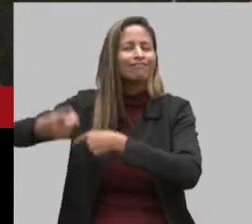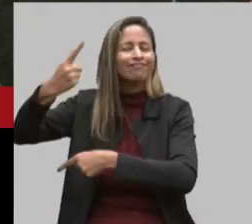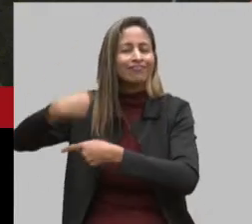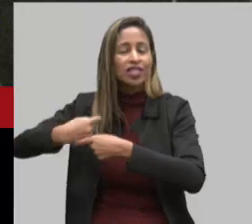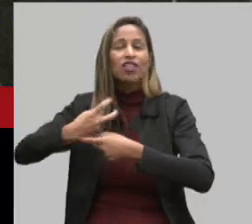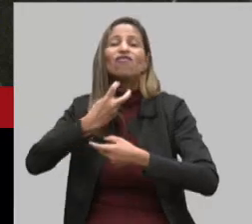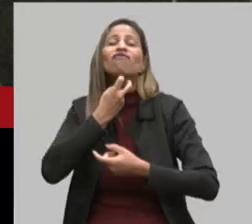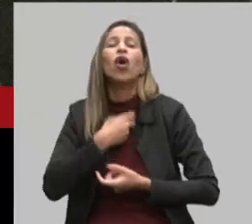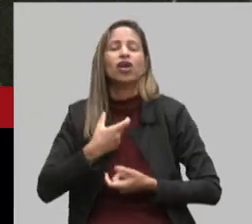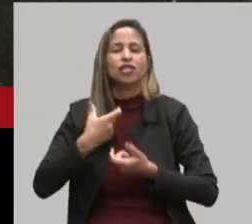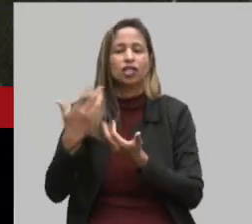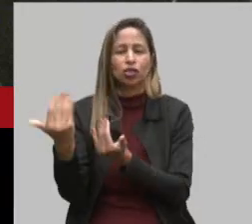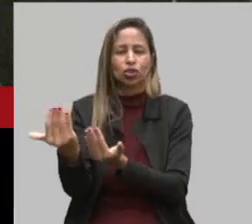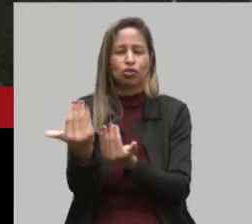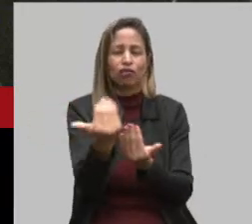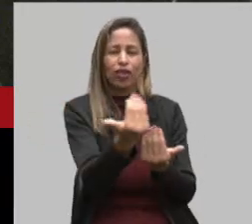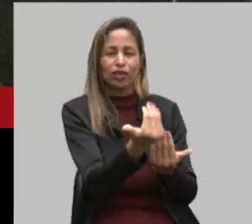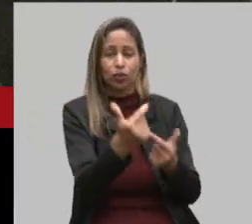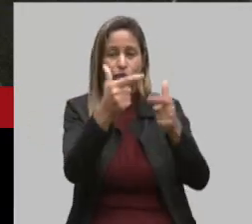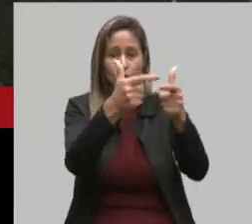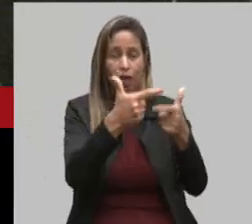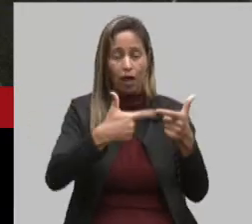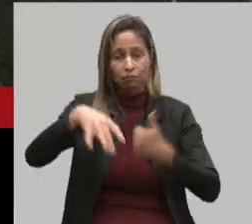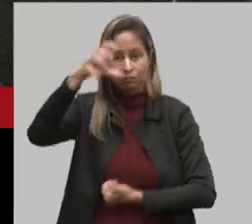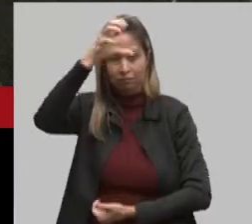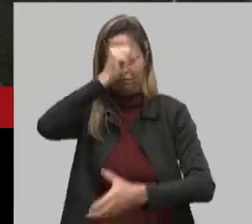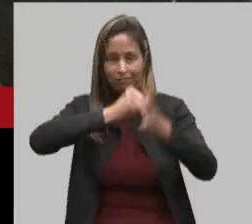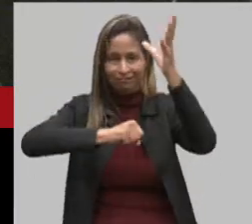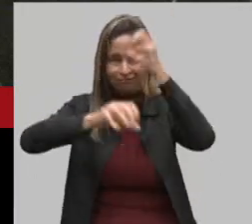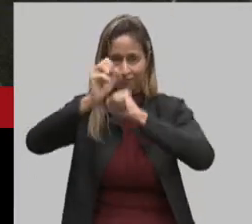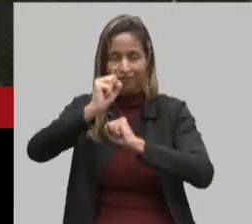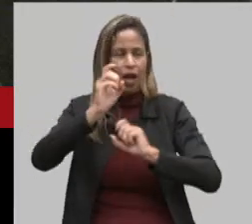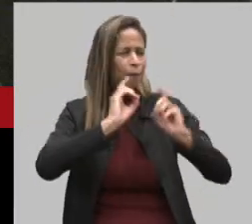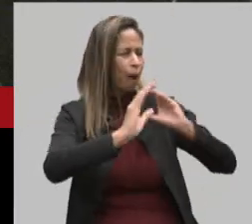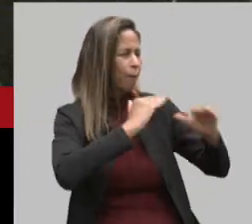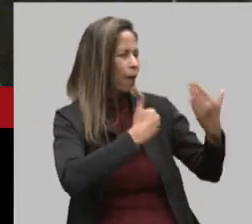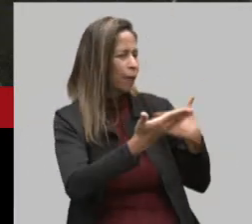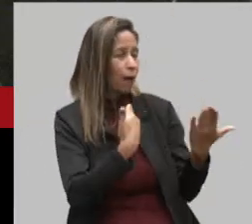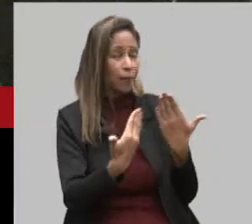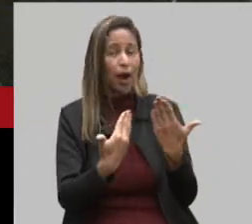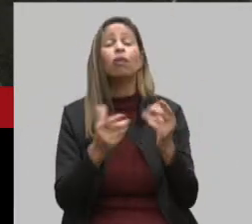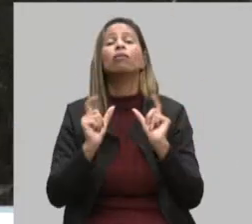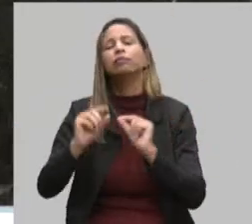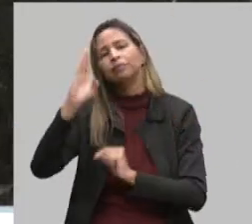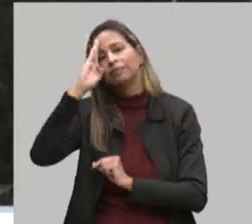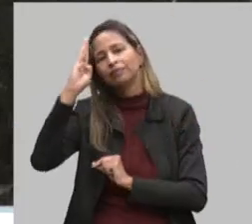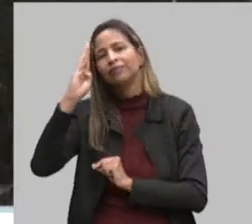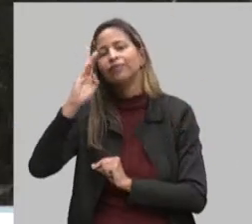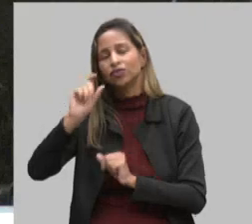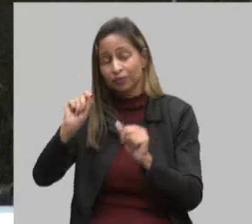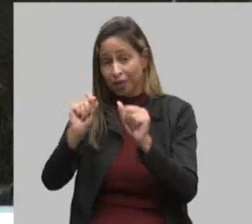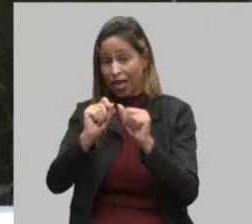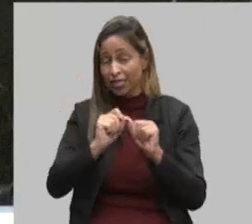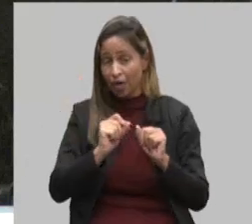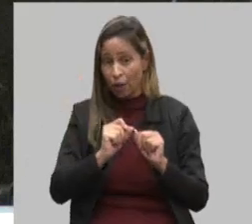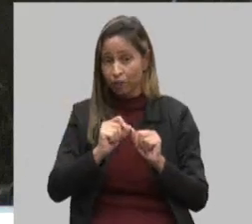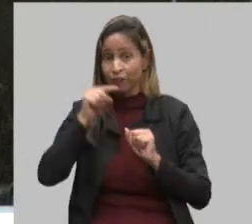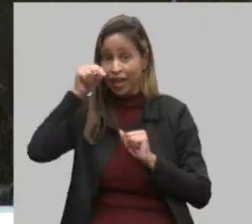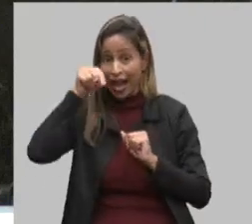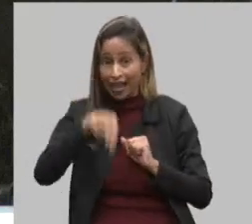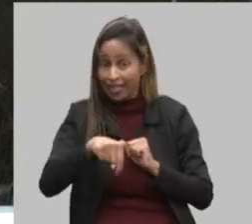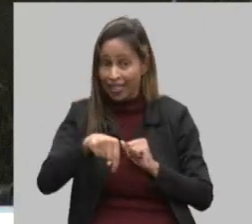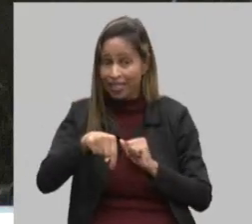juventude viabilizando espaços de aprendizagem debates E acima de tudo de ação aqui vocês não